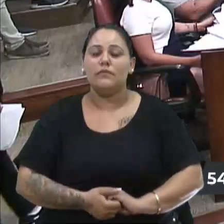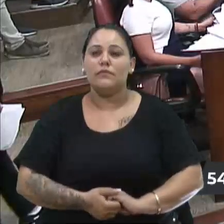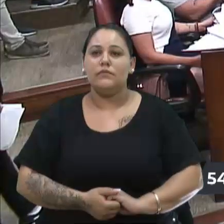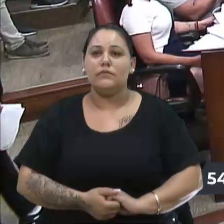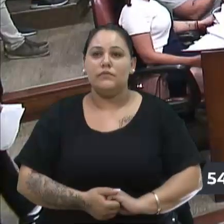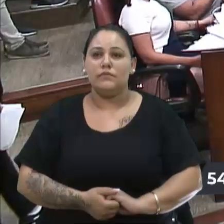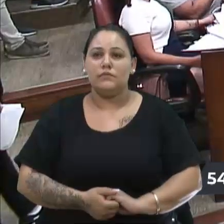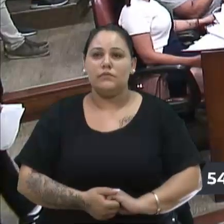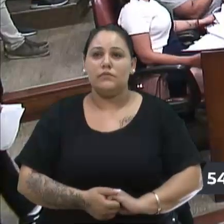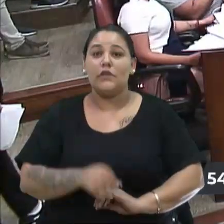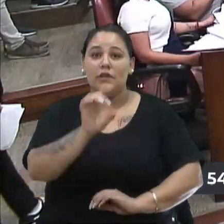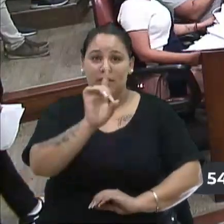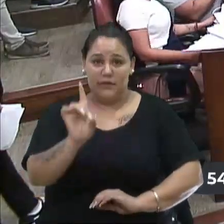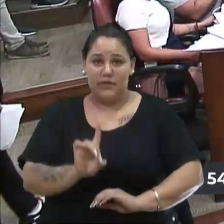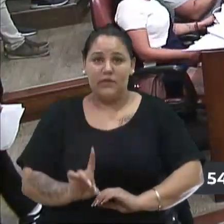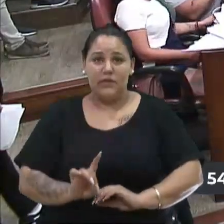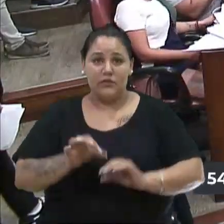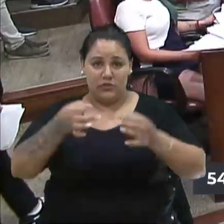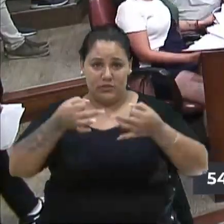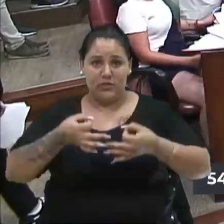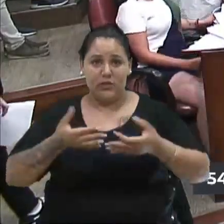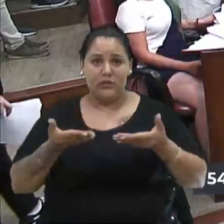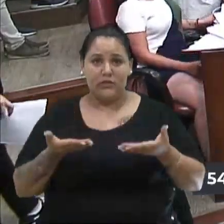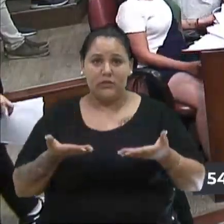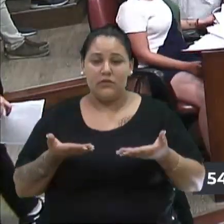então? É de deficiente, não é?